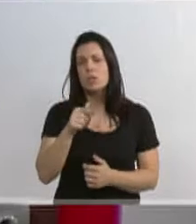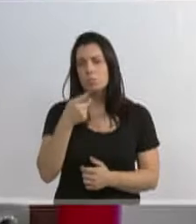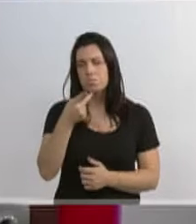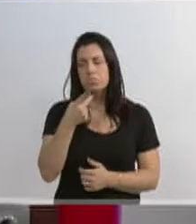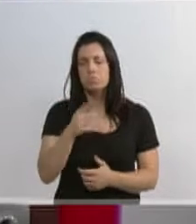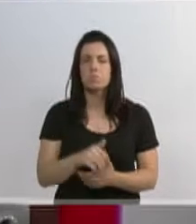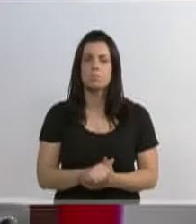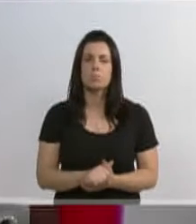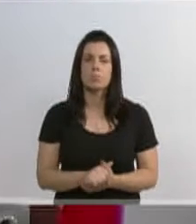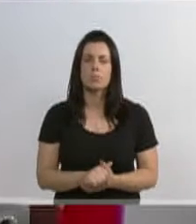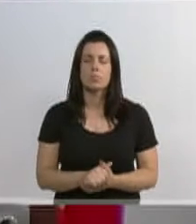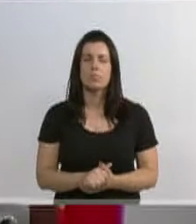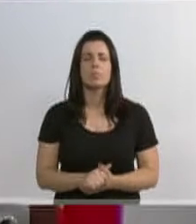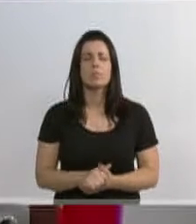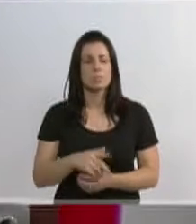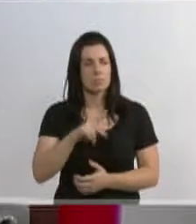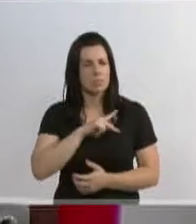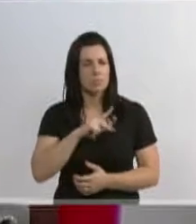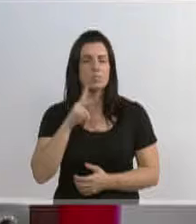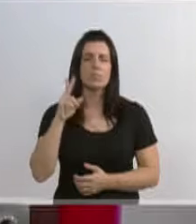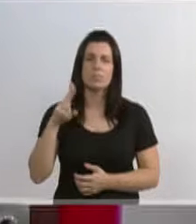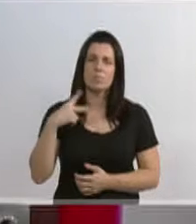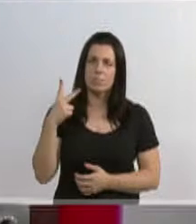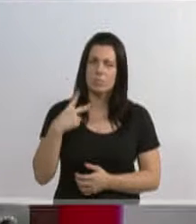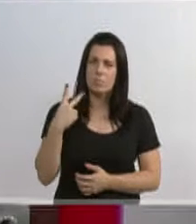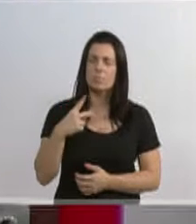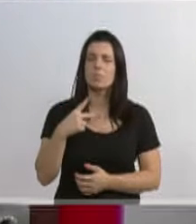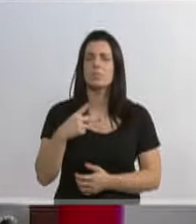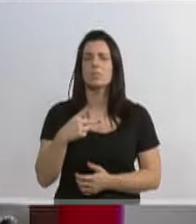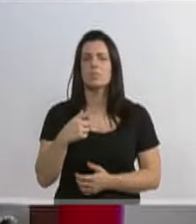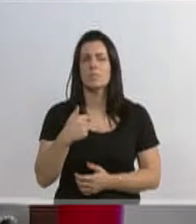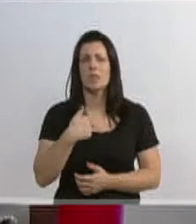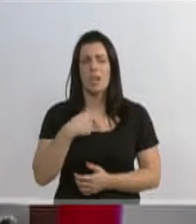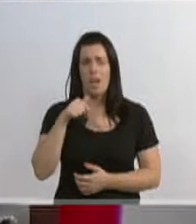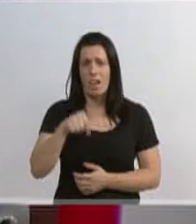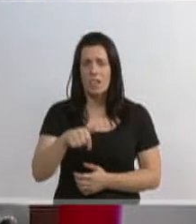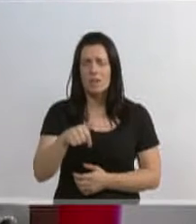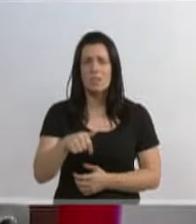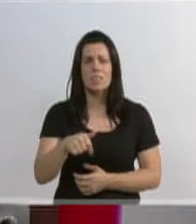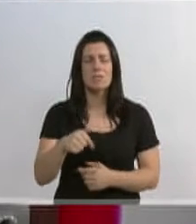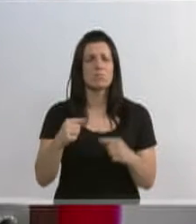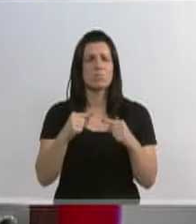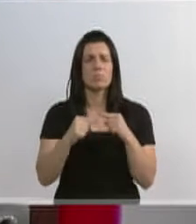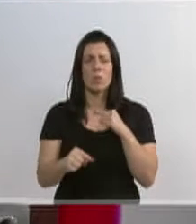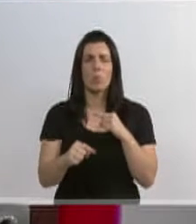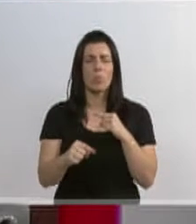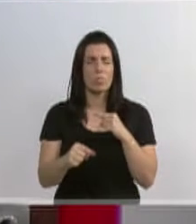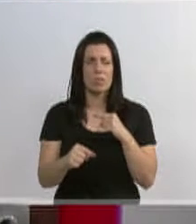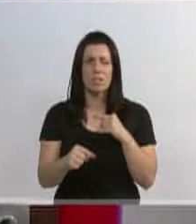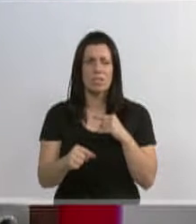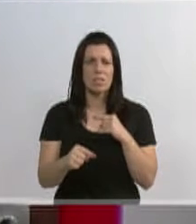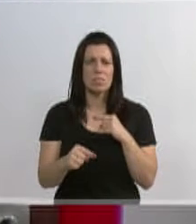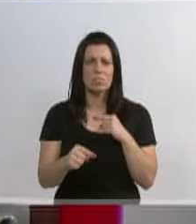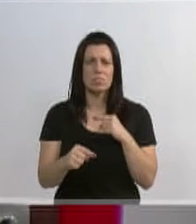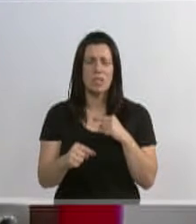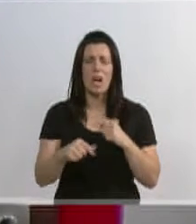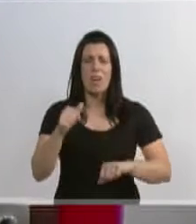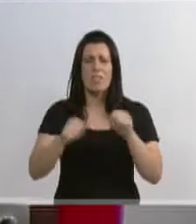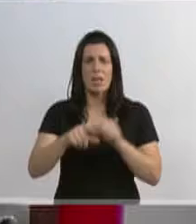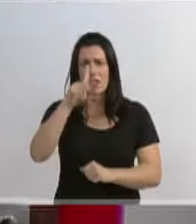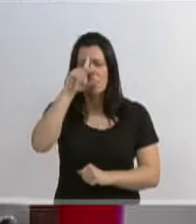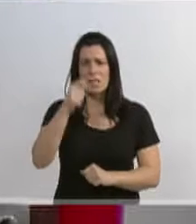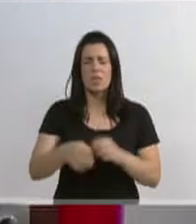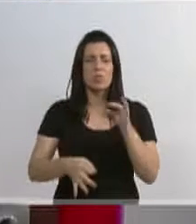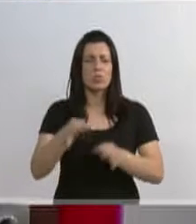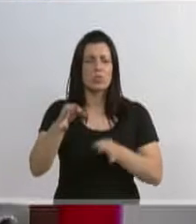Presidente, colegas vereadores, população, acho que aqui não nos cabe fazer uma decisão acerca da decisão jurídica do juiz Sérgio Moro. E mesmo